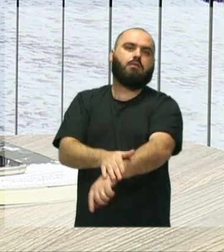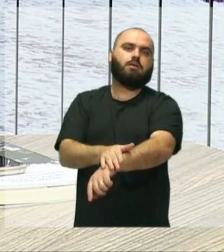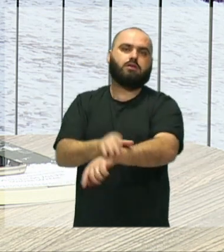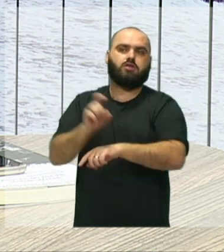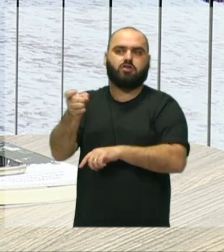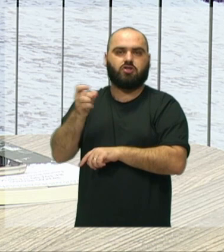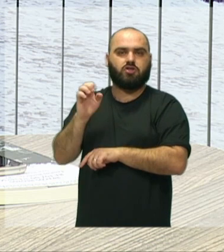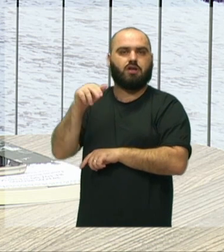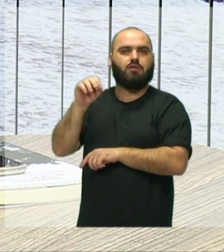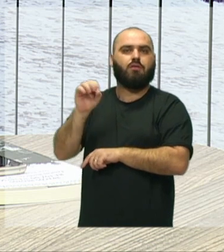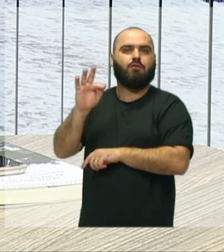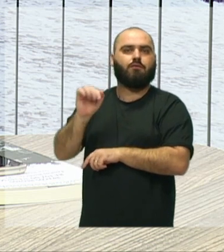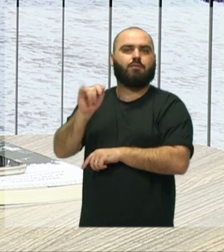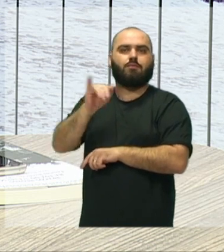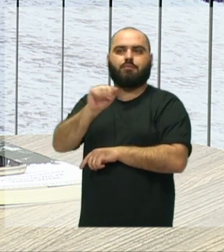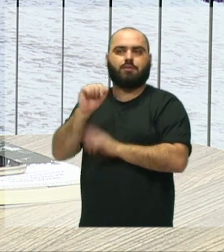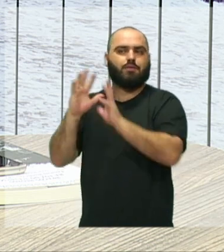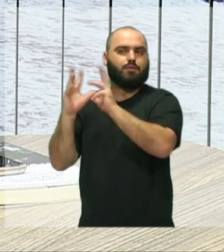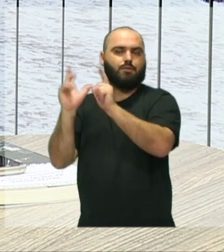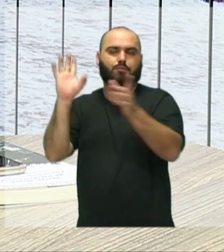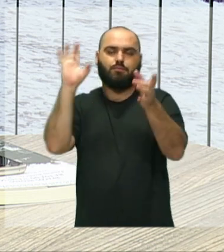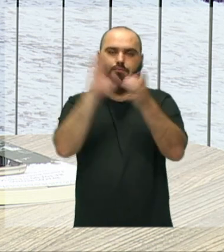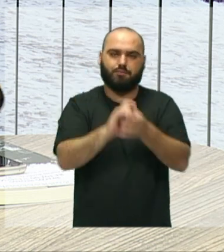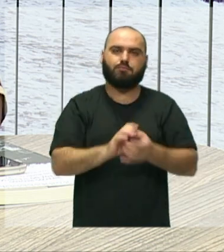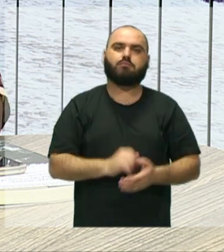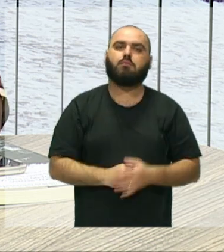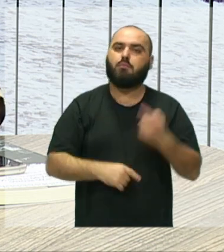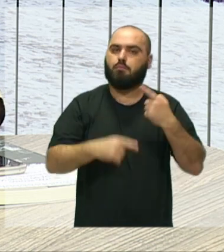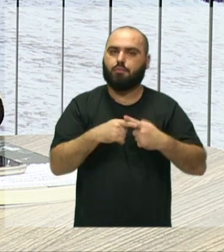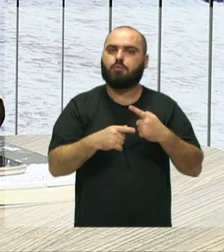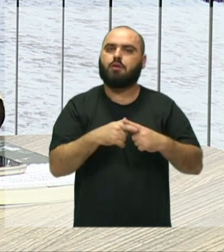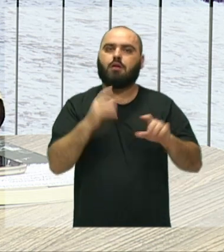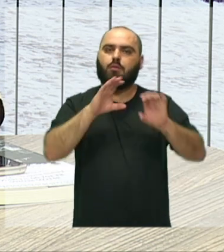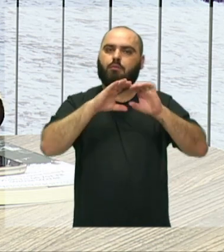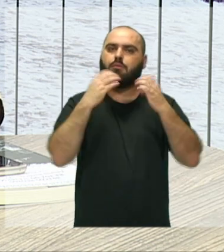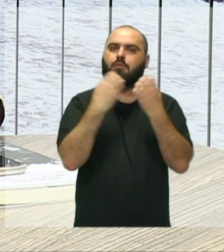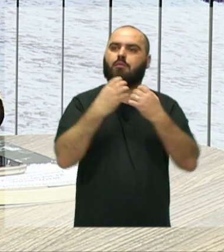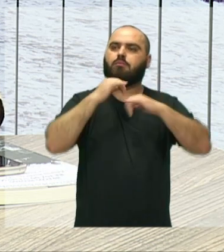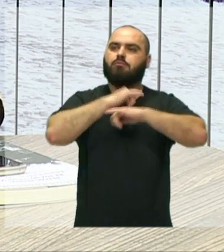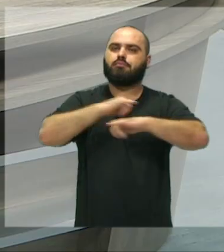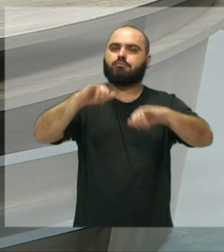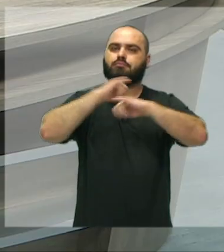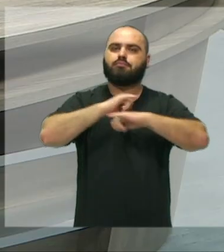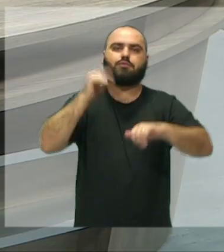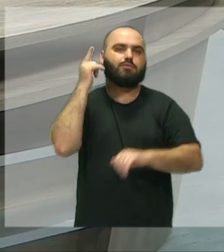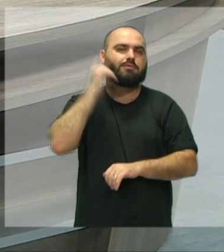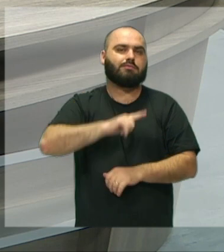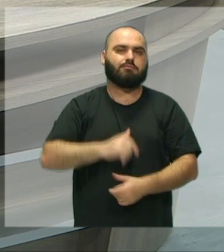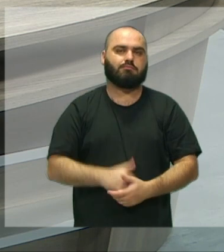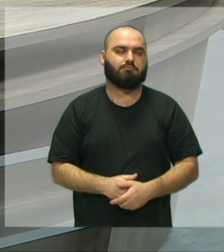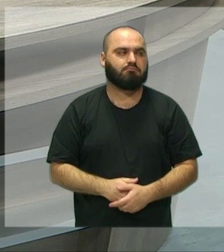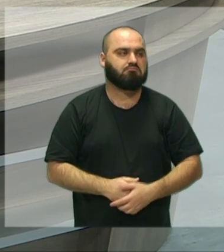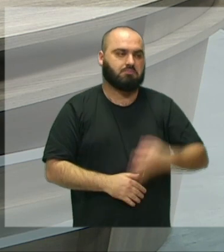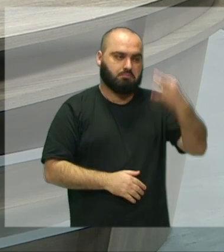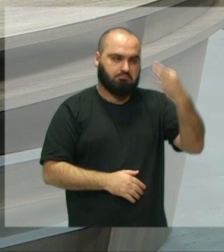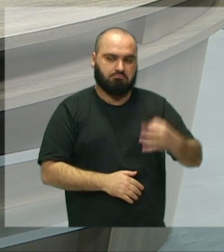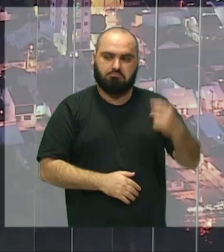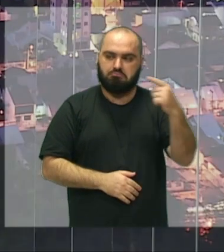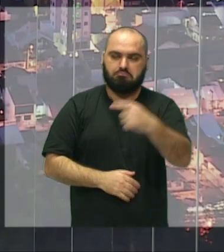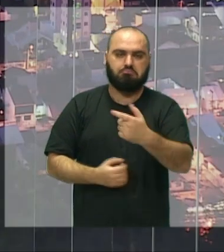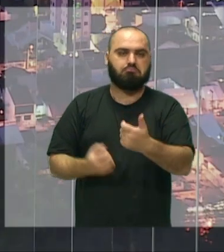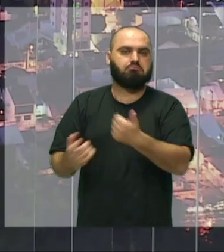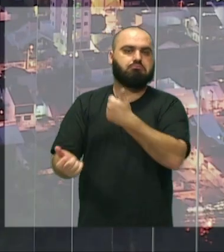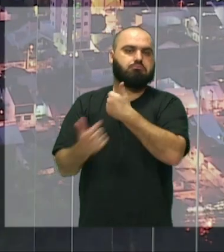xenofobia e todas as formas correlatas. Então a gente ocupando os meios de comunicação também. E com certeza nesse canal se